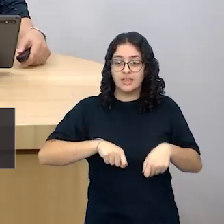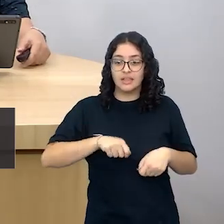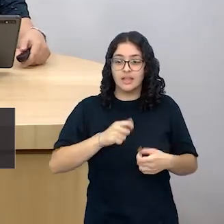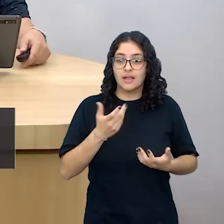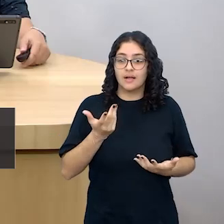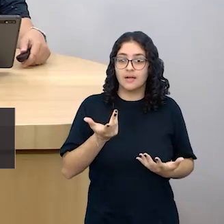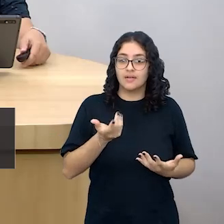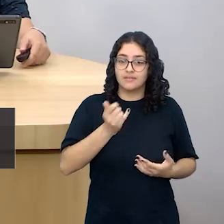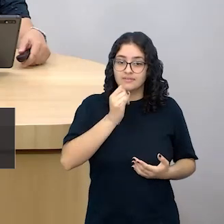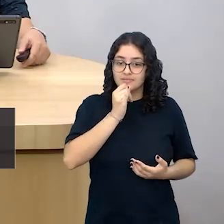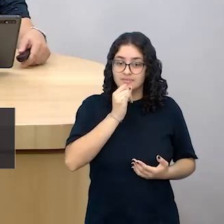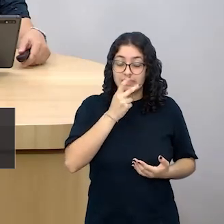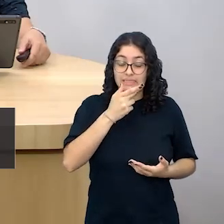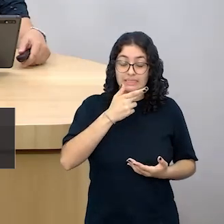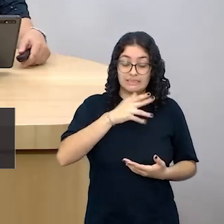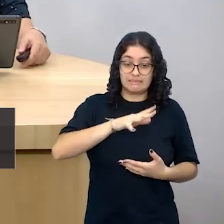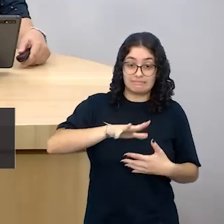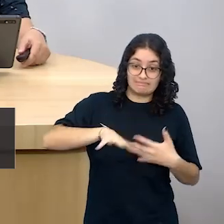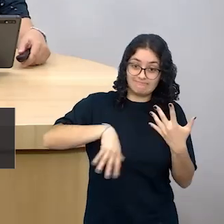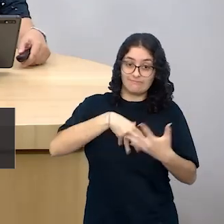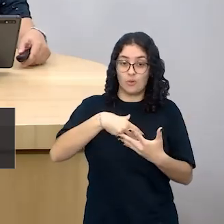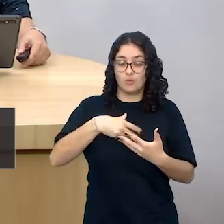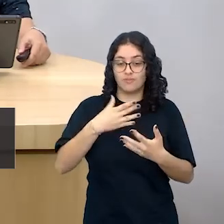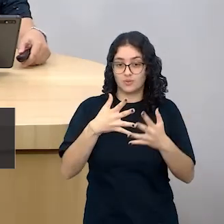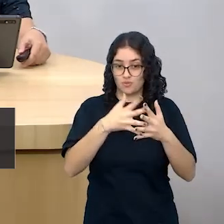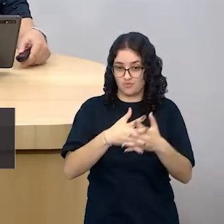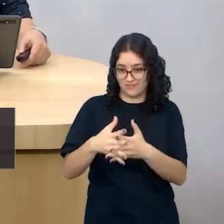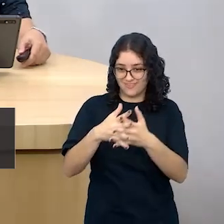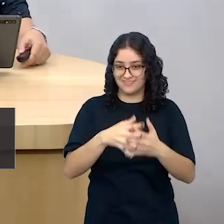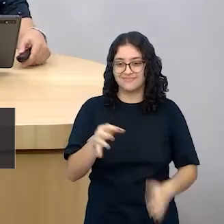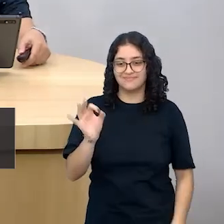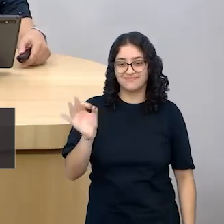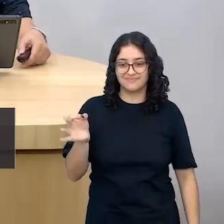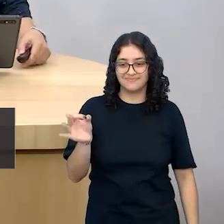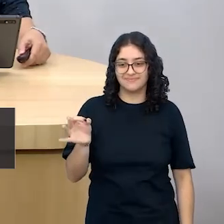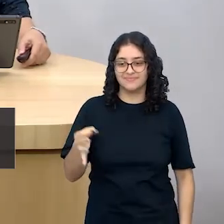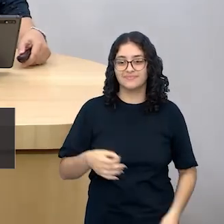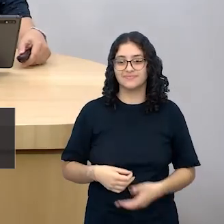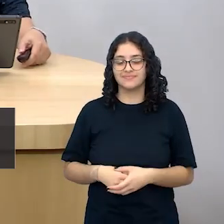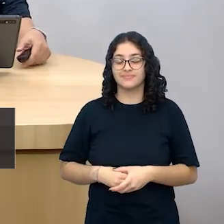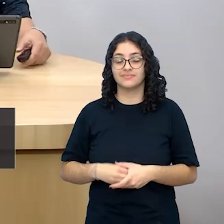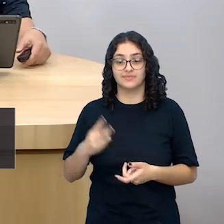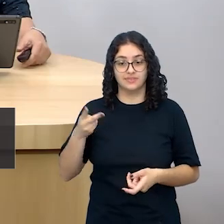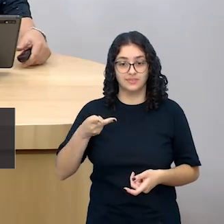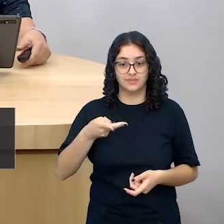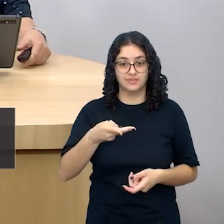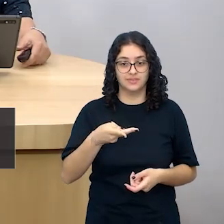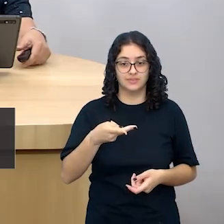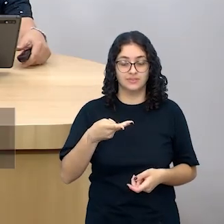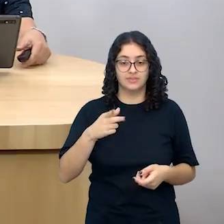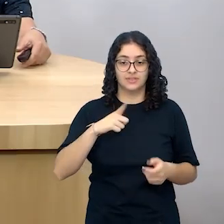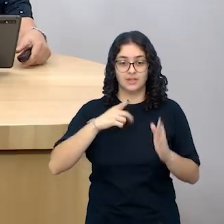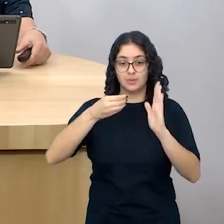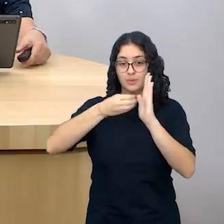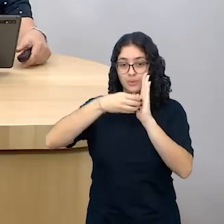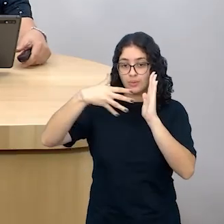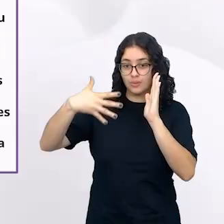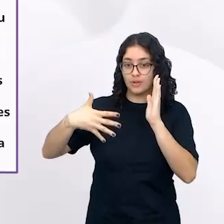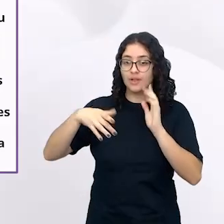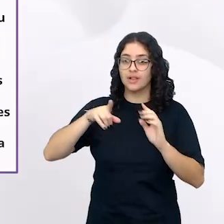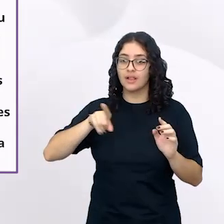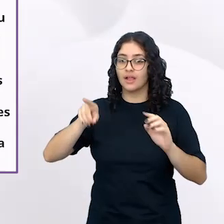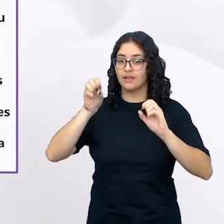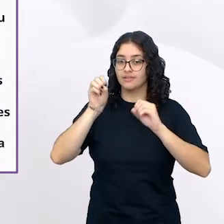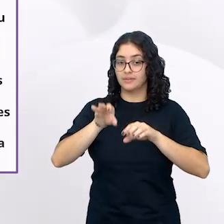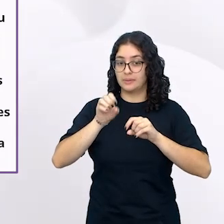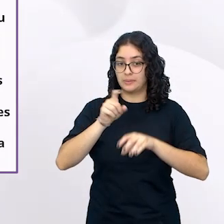um embaraço. Isso é verdade. Certo? Certo. Continuando, então, nós temos aqui o currículo paulista do ensino